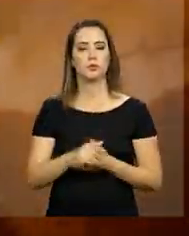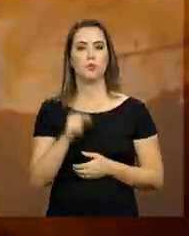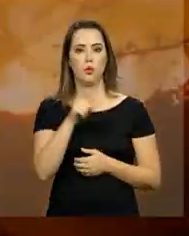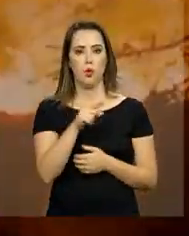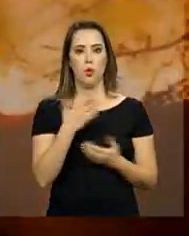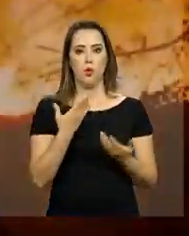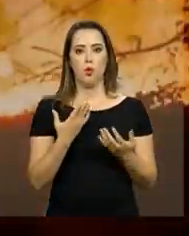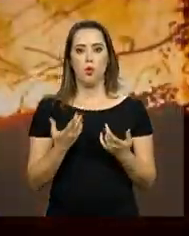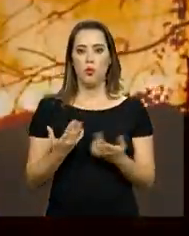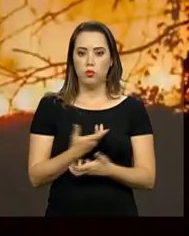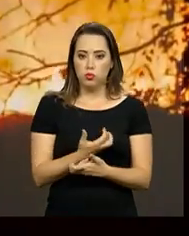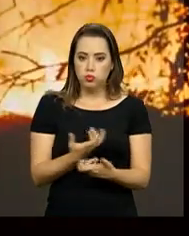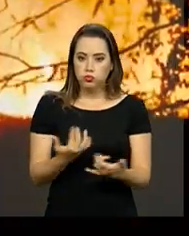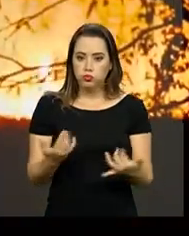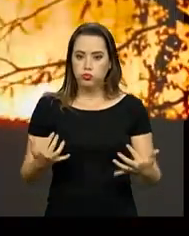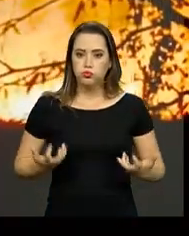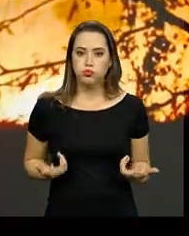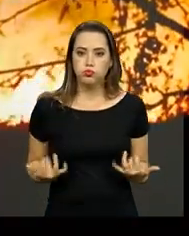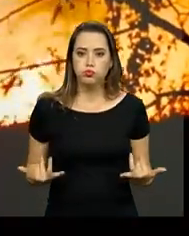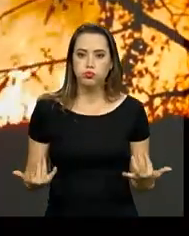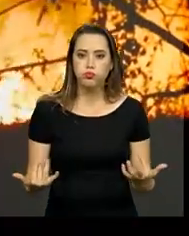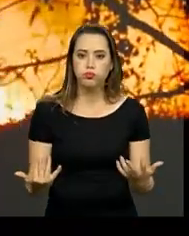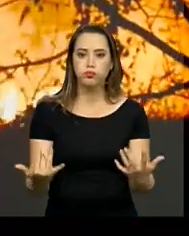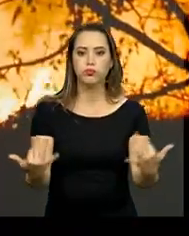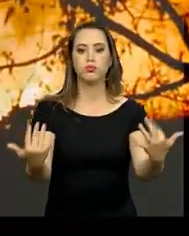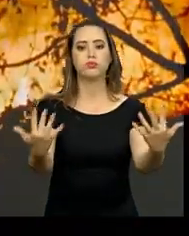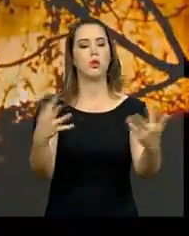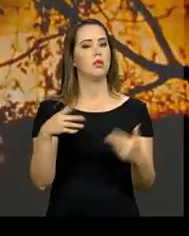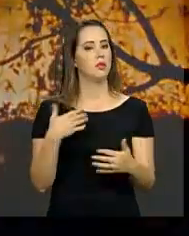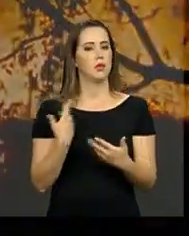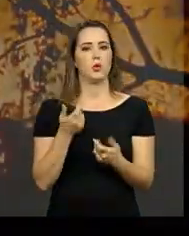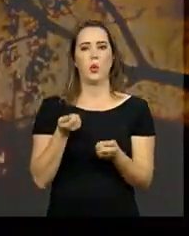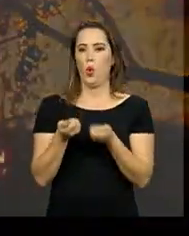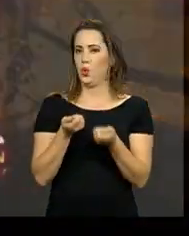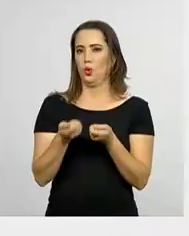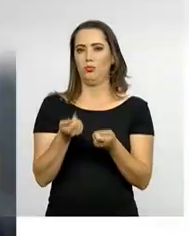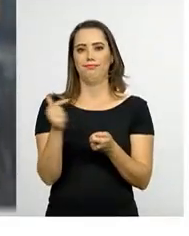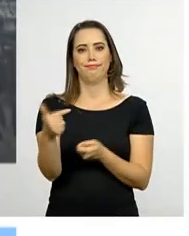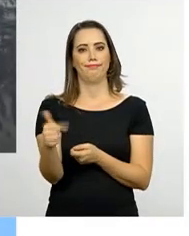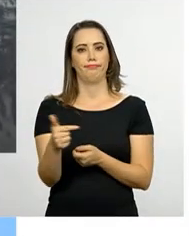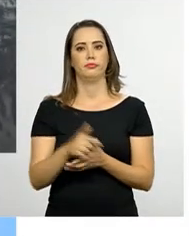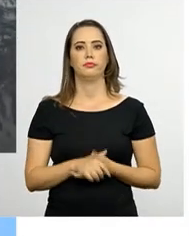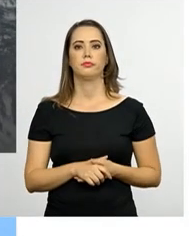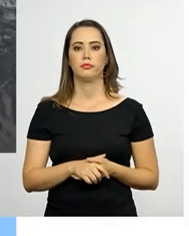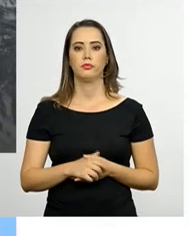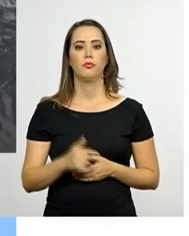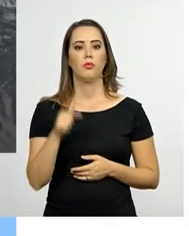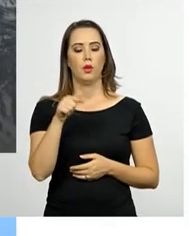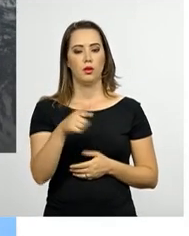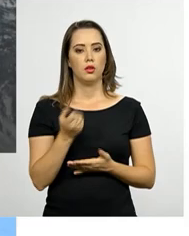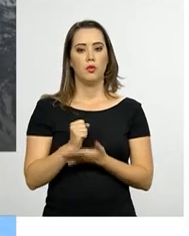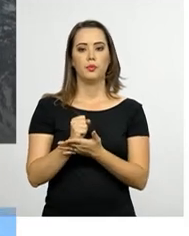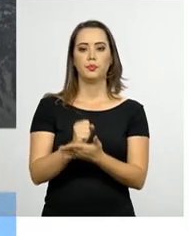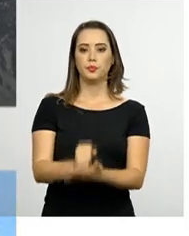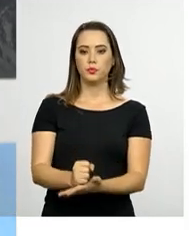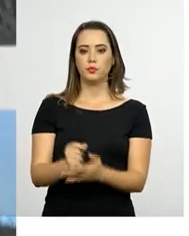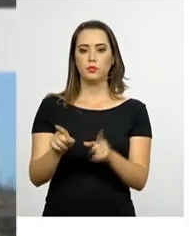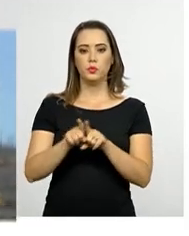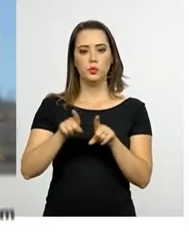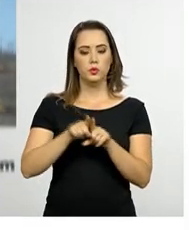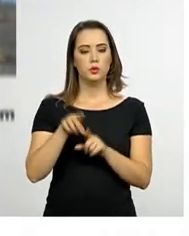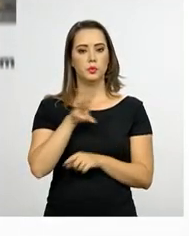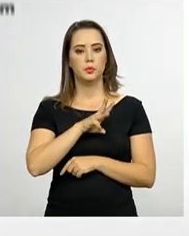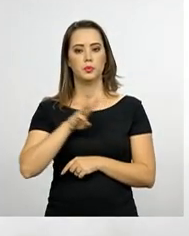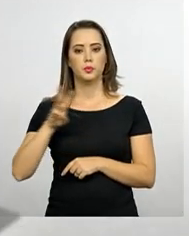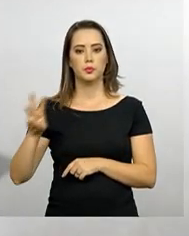de causar prejuízos devastações e mortes para a campanha o governo disponibilizou também uma